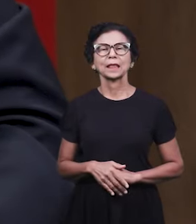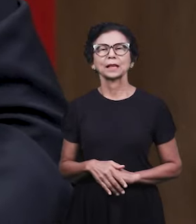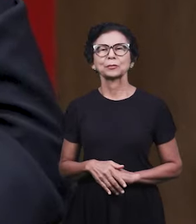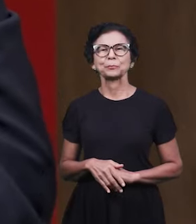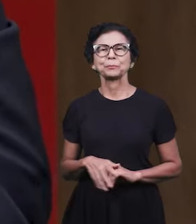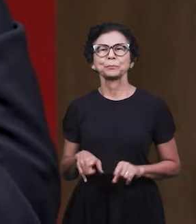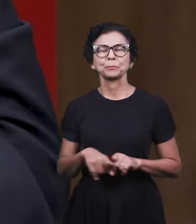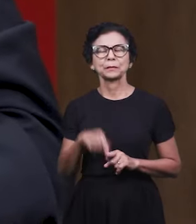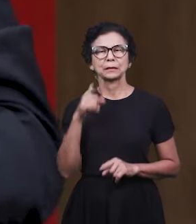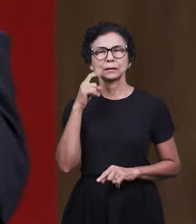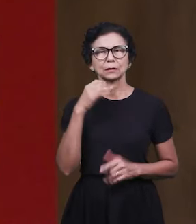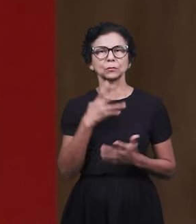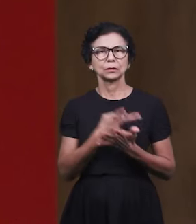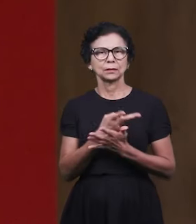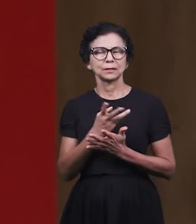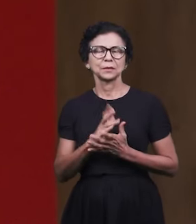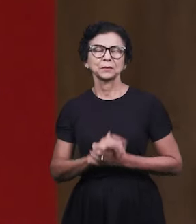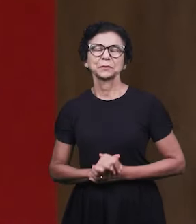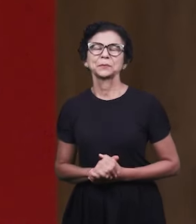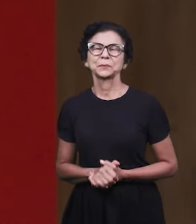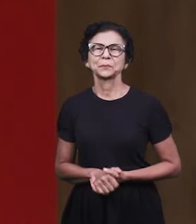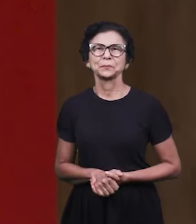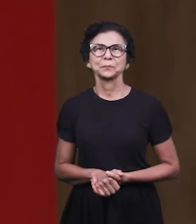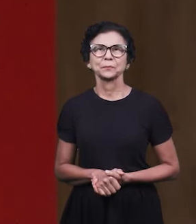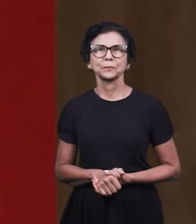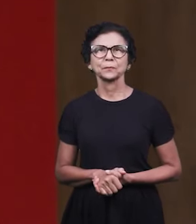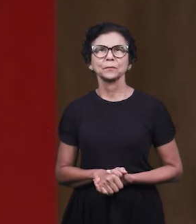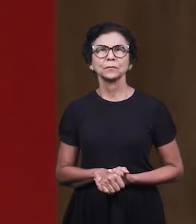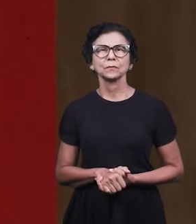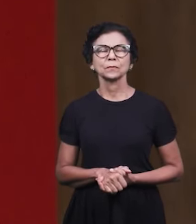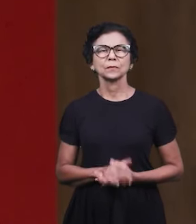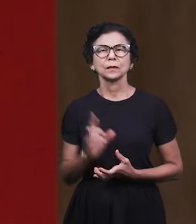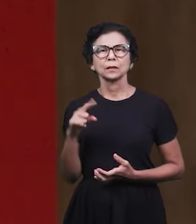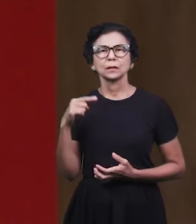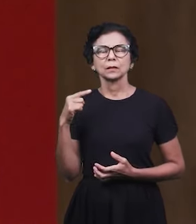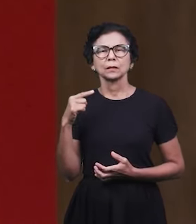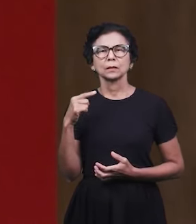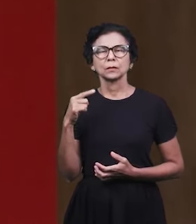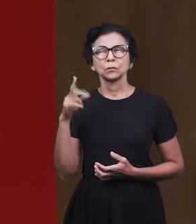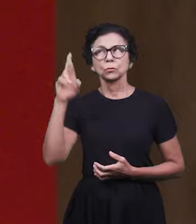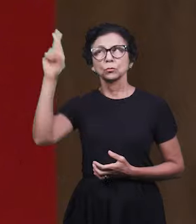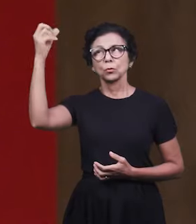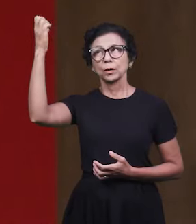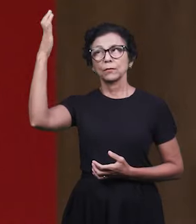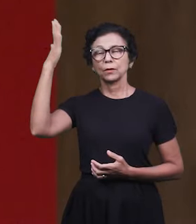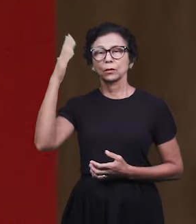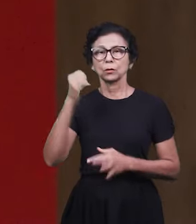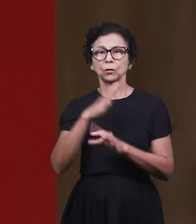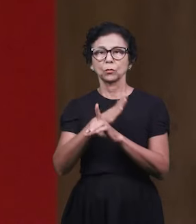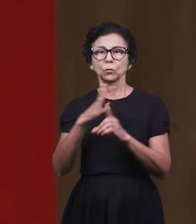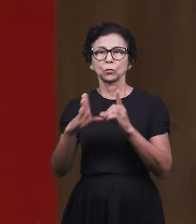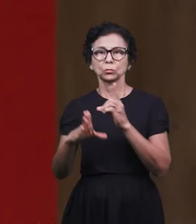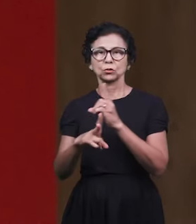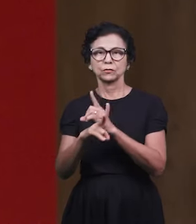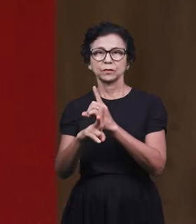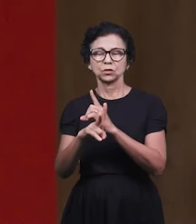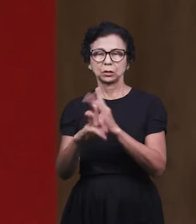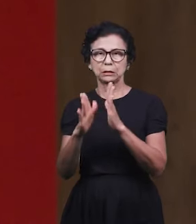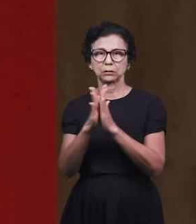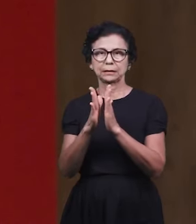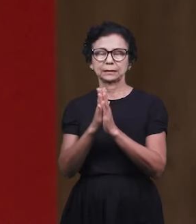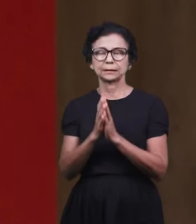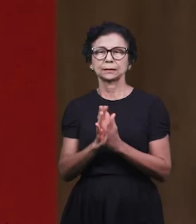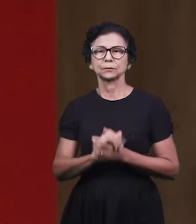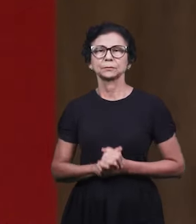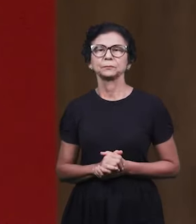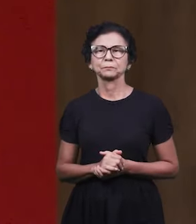Aconteceu um caso muito interessante. Nós marcamos, o senhor marcou uma vigília lá no Manaim. E o senhor